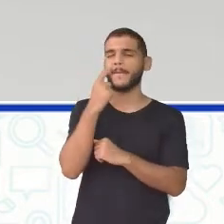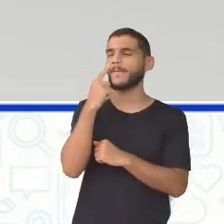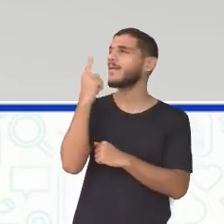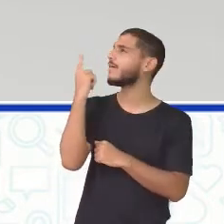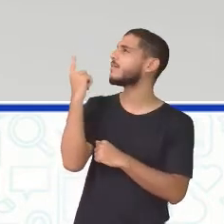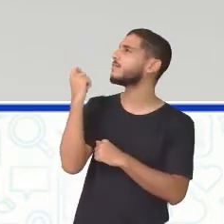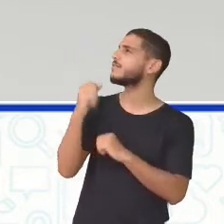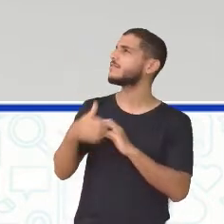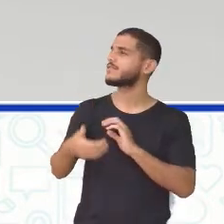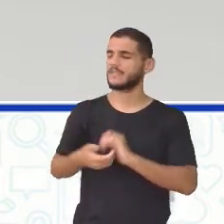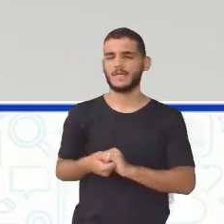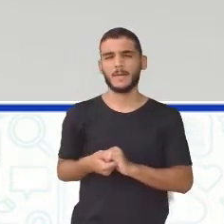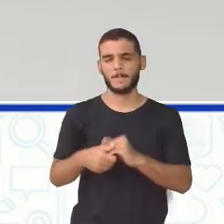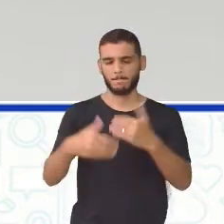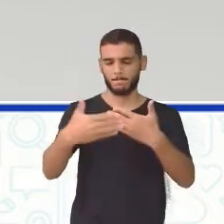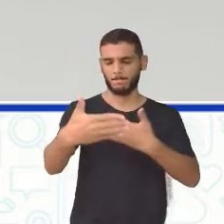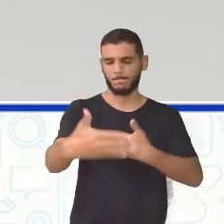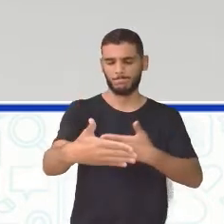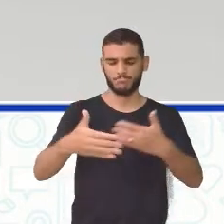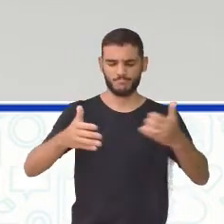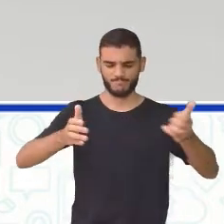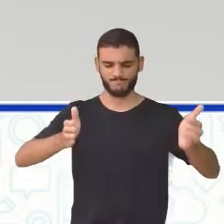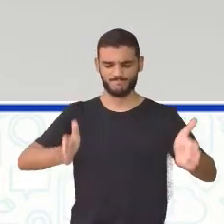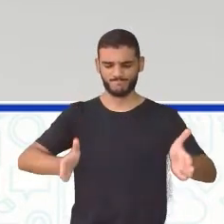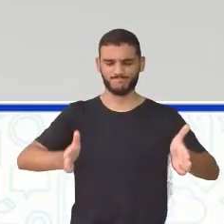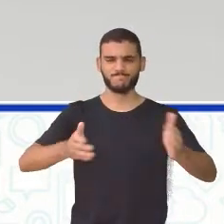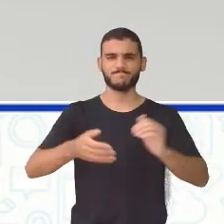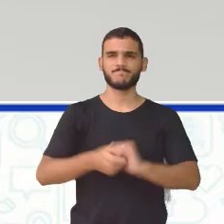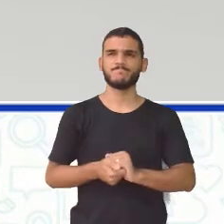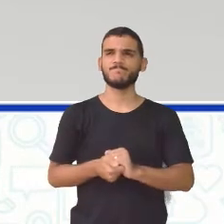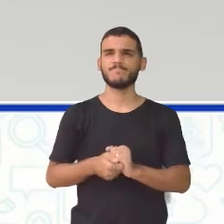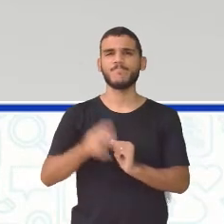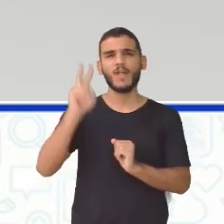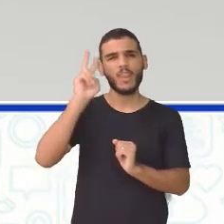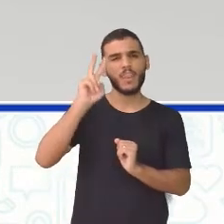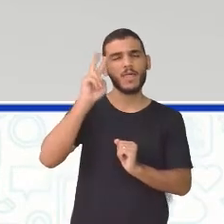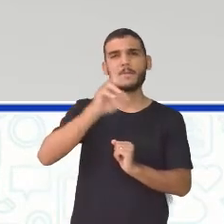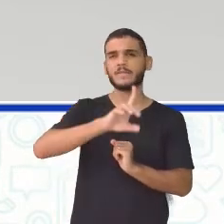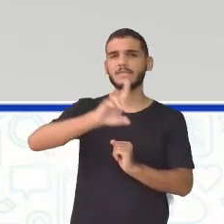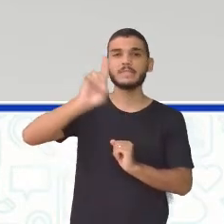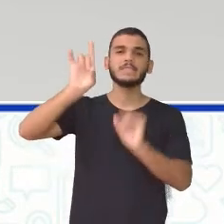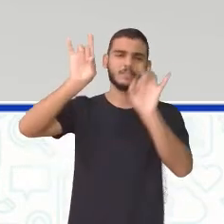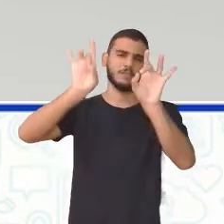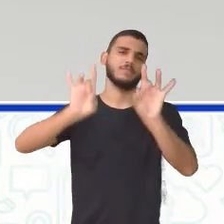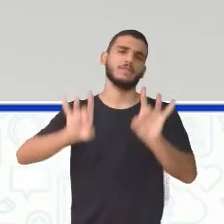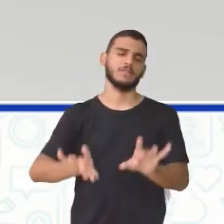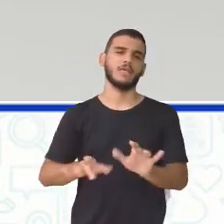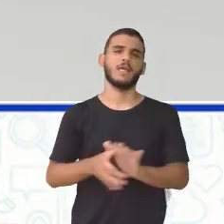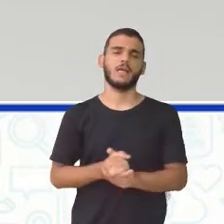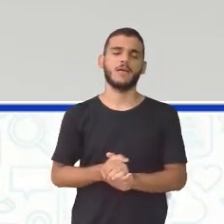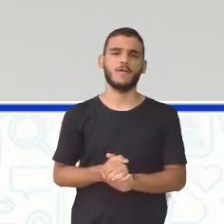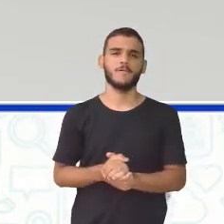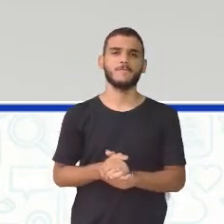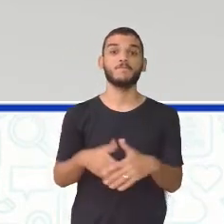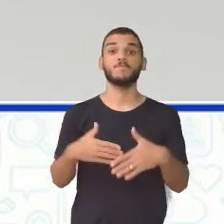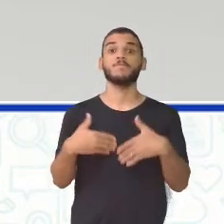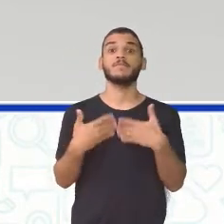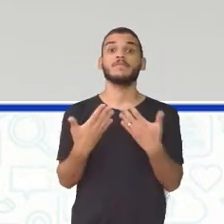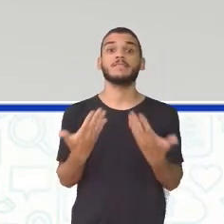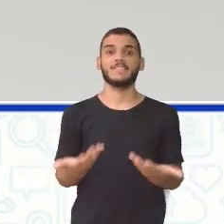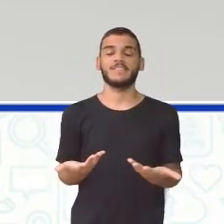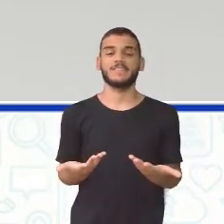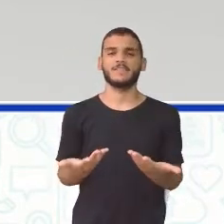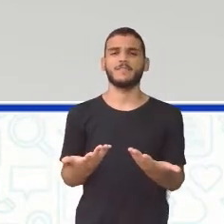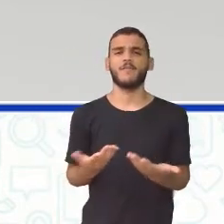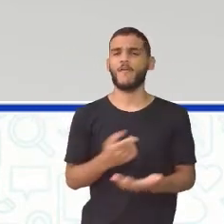A embalagem vermelha, o laço dourado, lembra datas especiais. E aí, sexto ano?